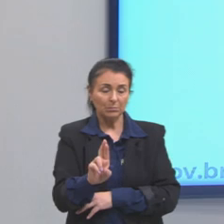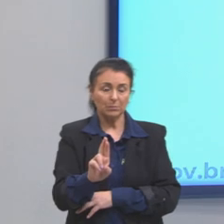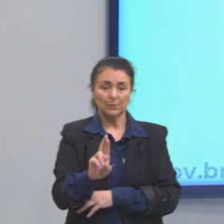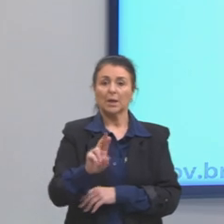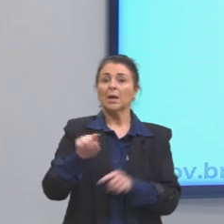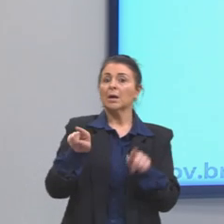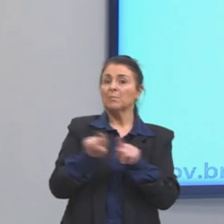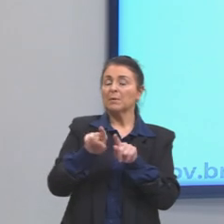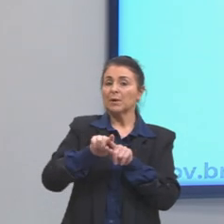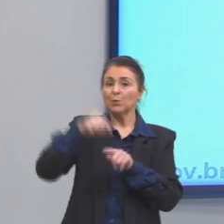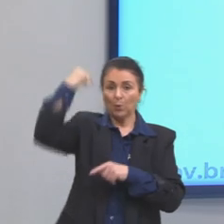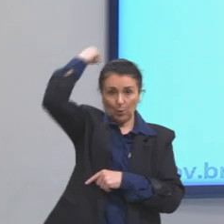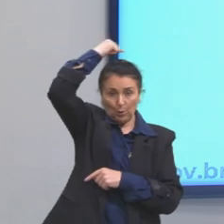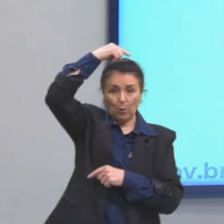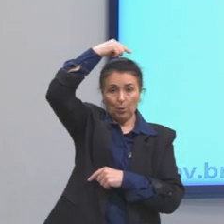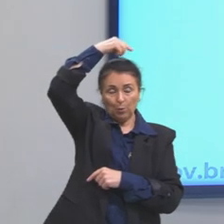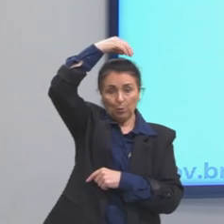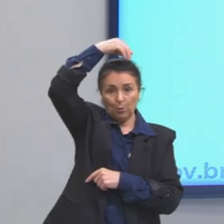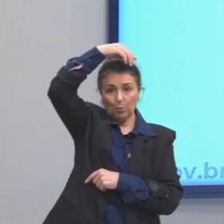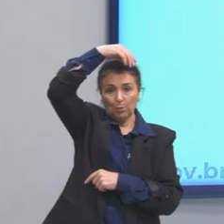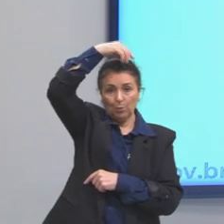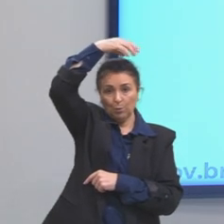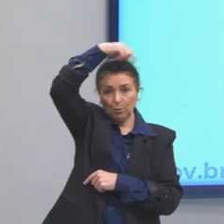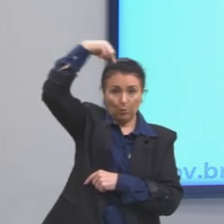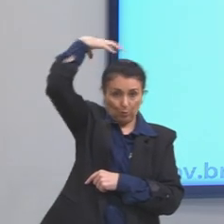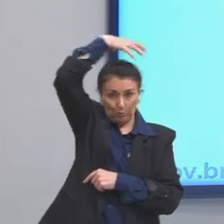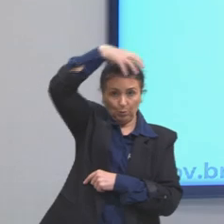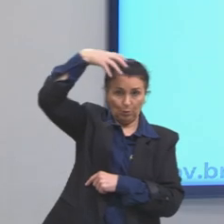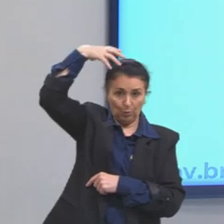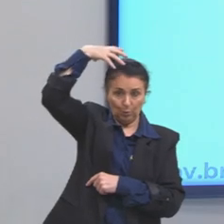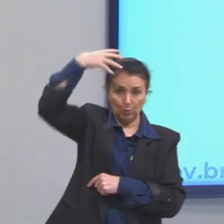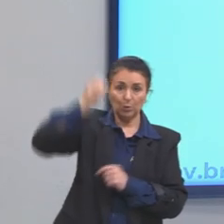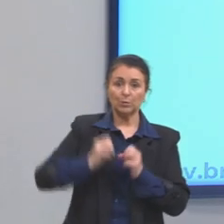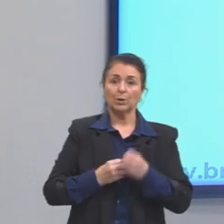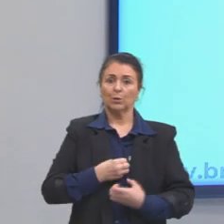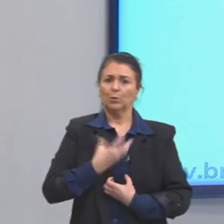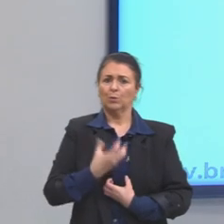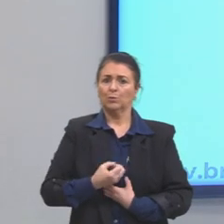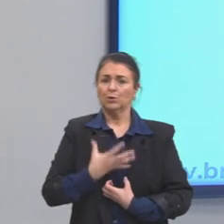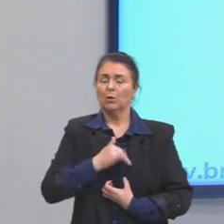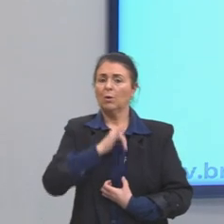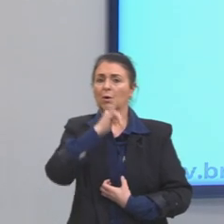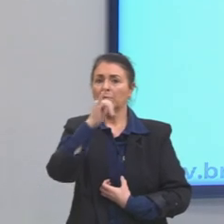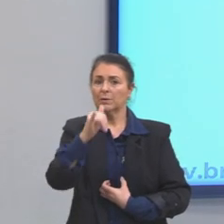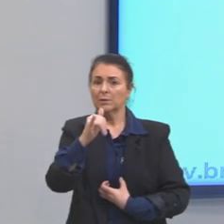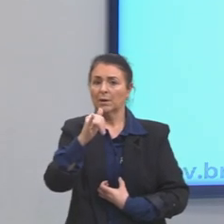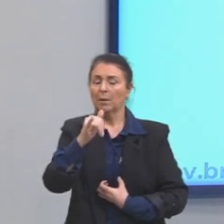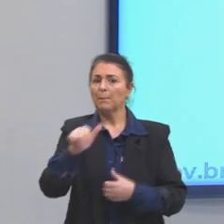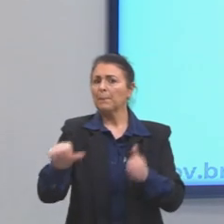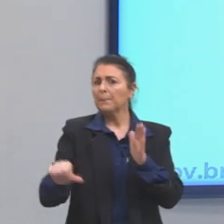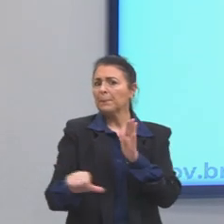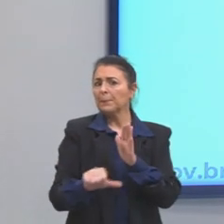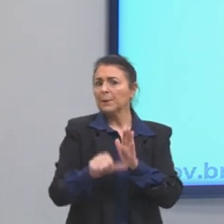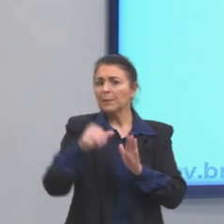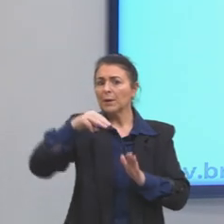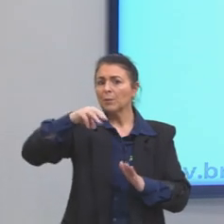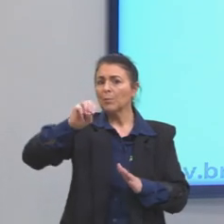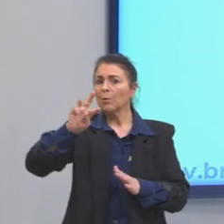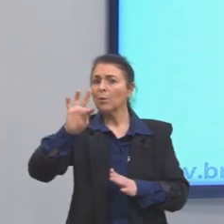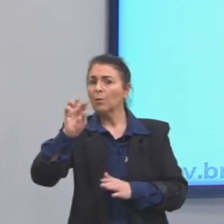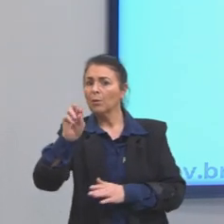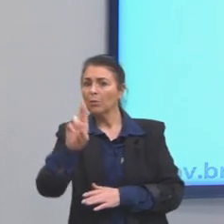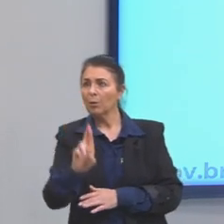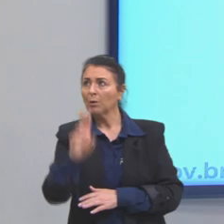o primeiro motoro a causa que movia todo tudo não perder o motor vai ser Deus Deus o primeiro motor